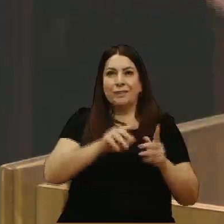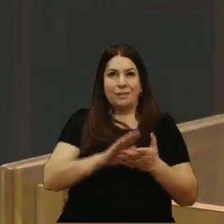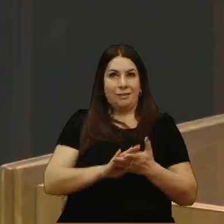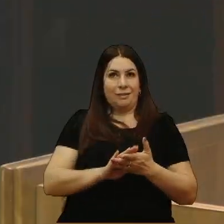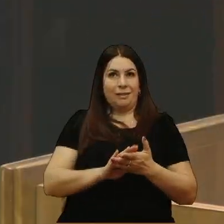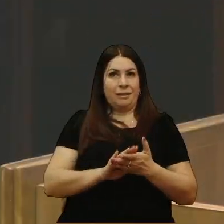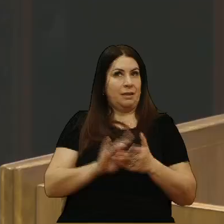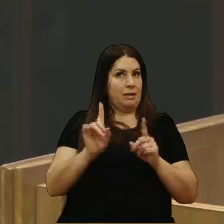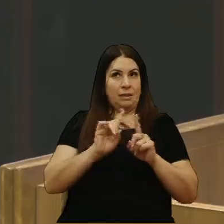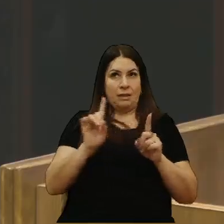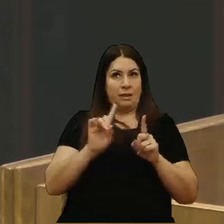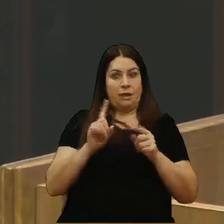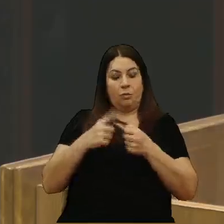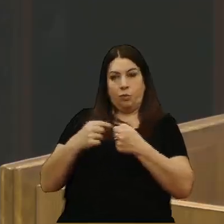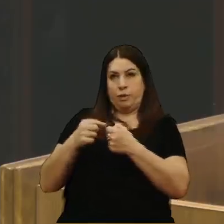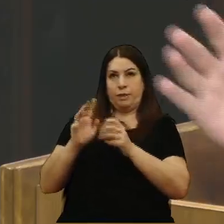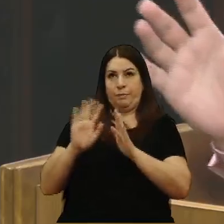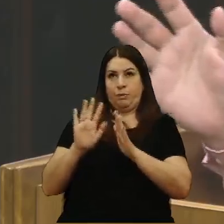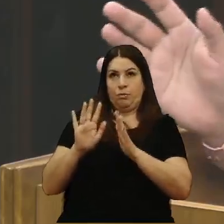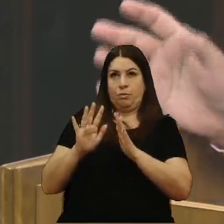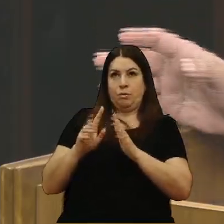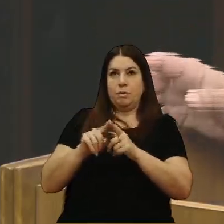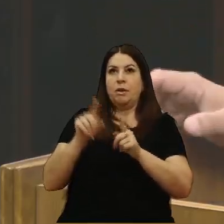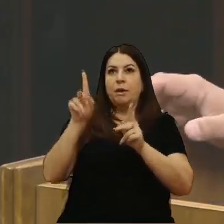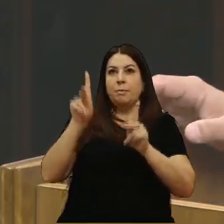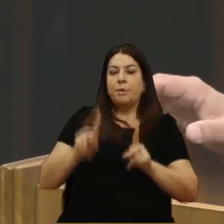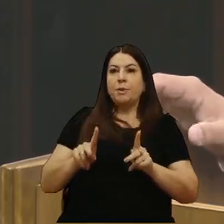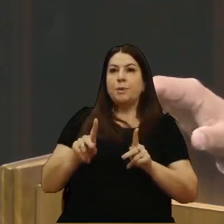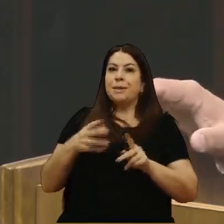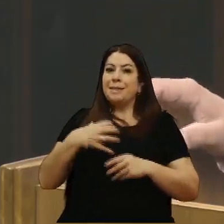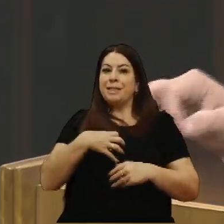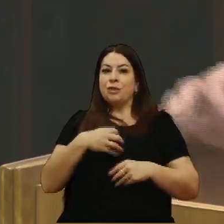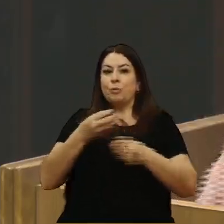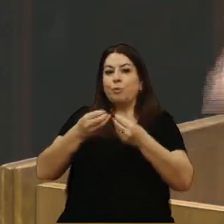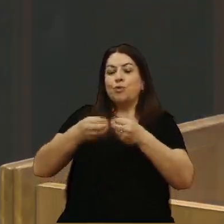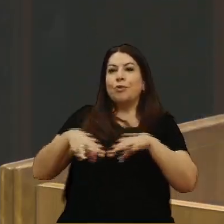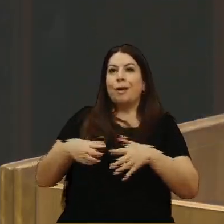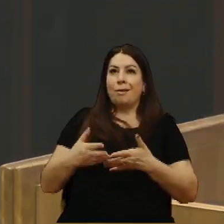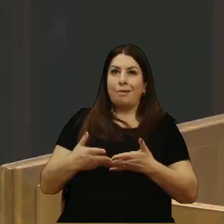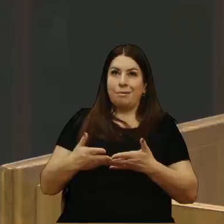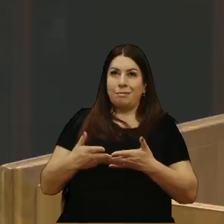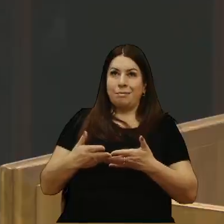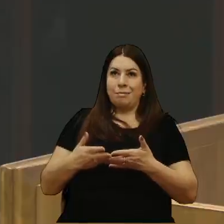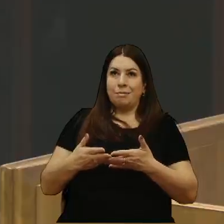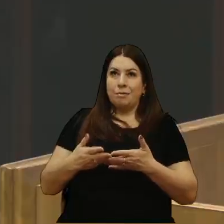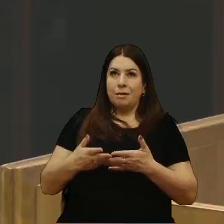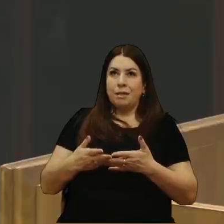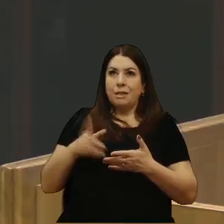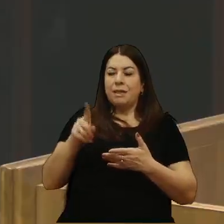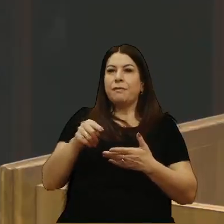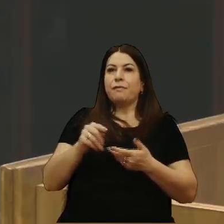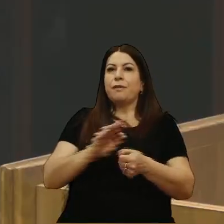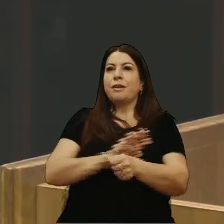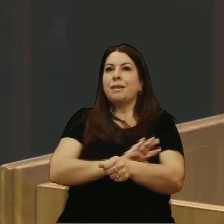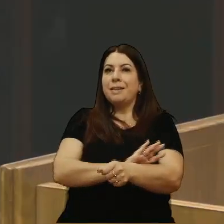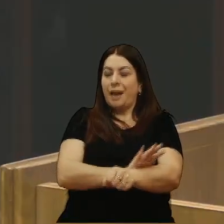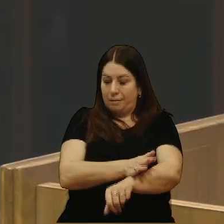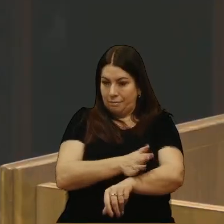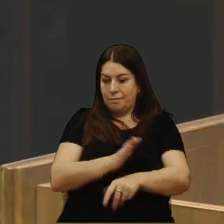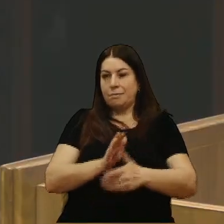Não por parte do município, quero dizer, mas por parte de quem se sentiu prejudicada e foi racista.